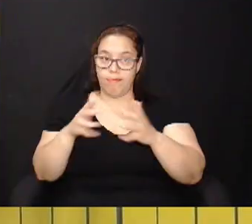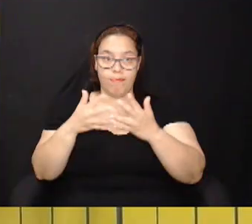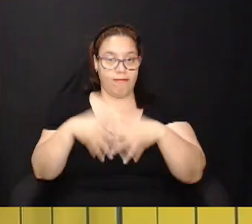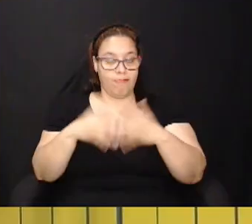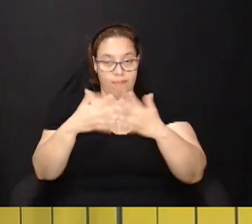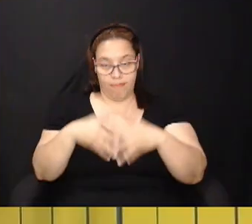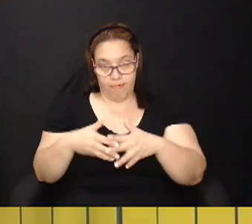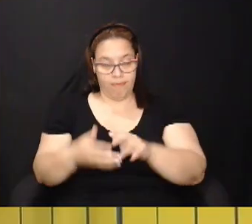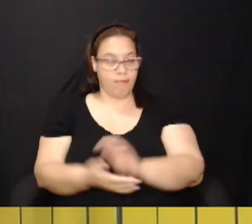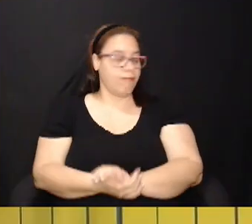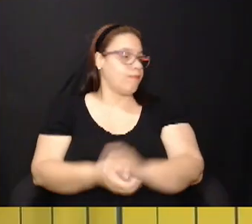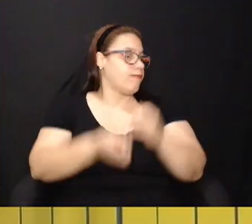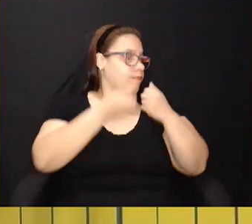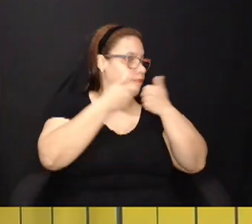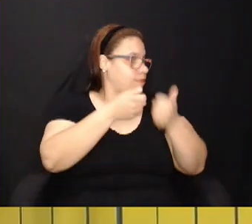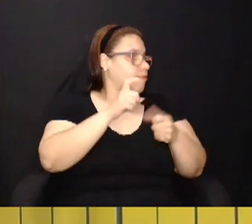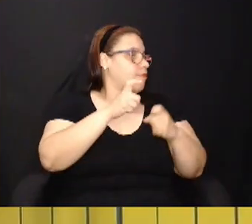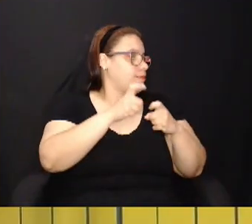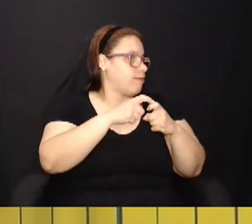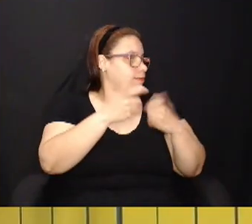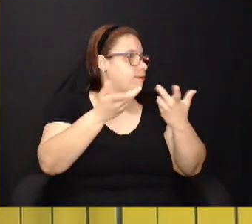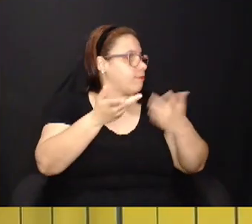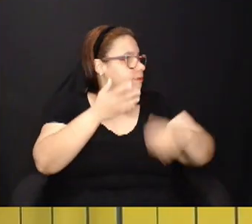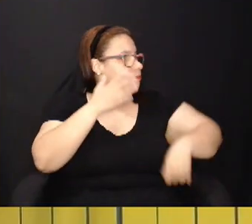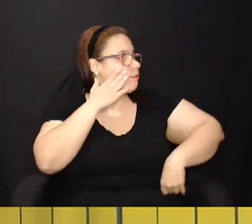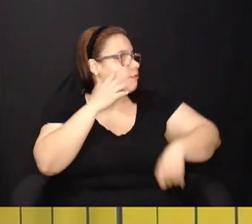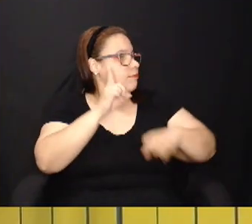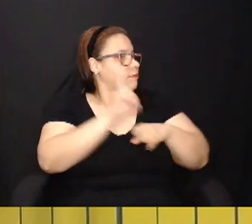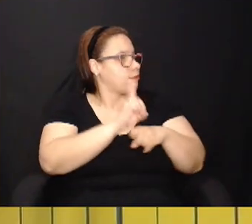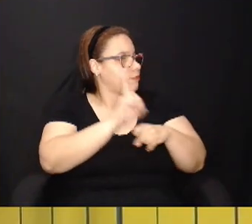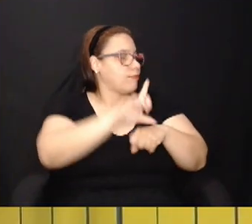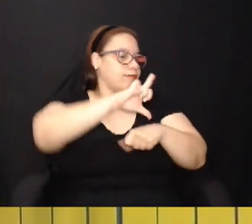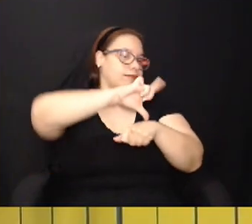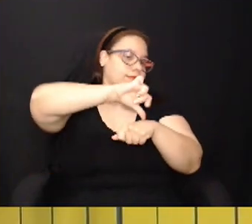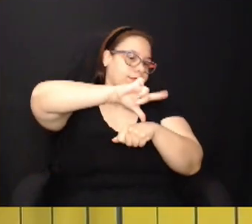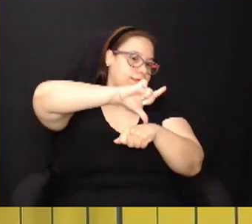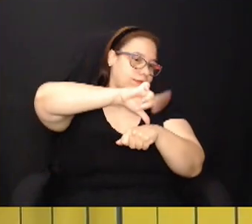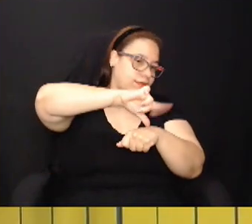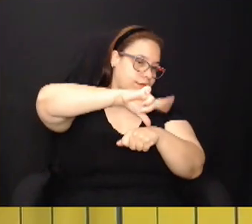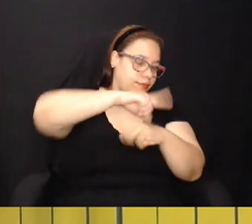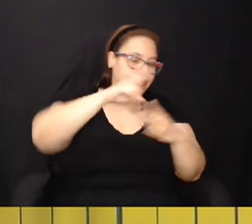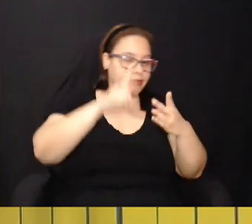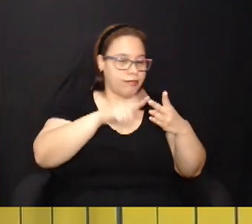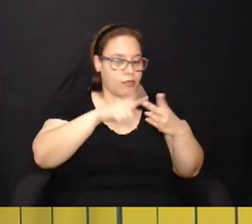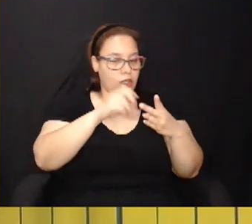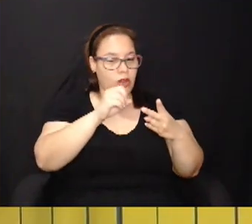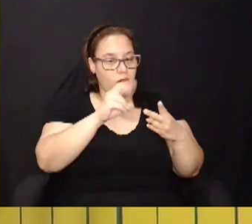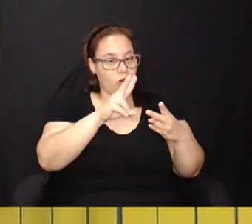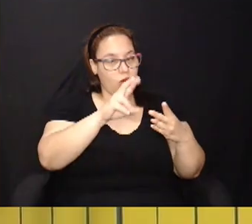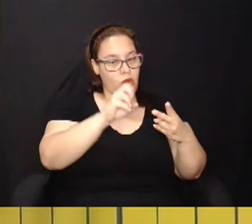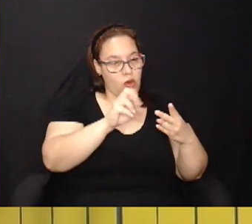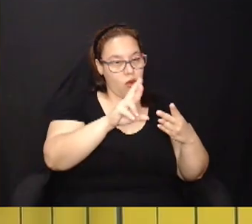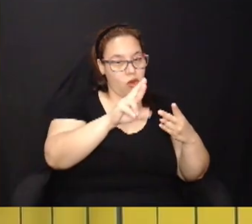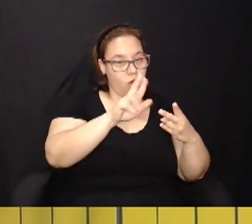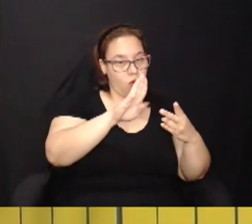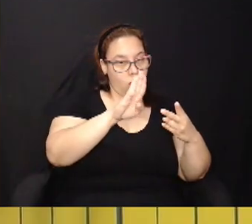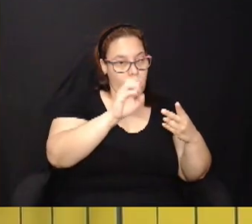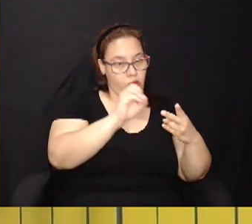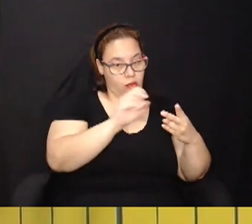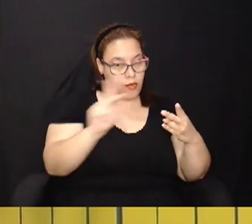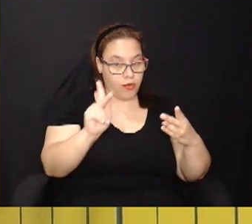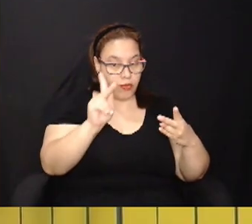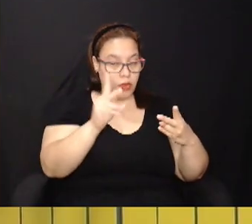Muito bem, doutor. Olha aí, né? Falamos dos atrasos, falamos do overbooking. Agora, vamos falar